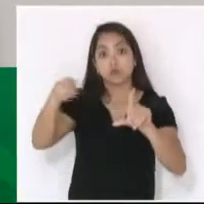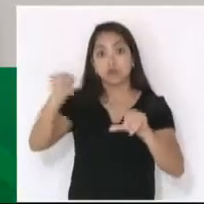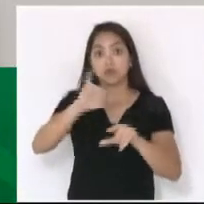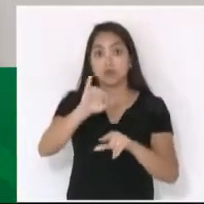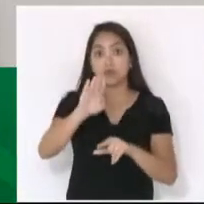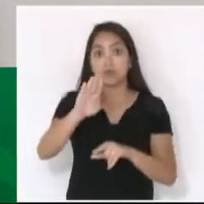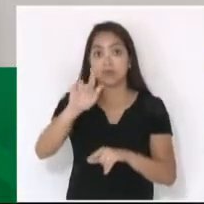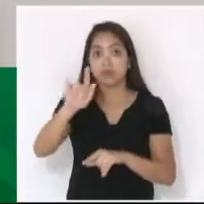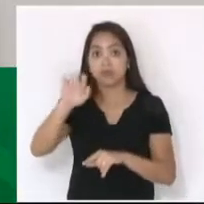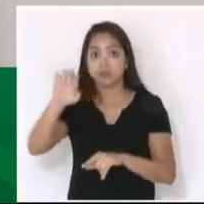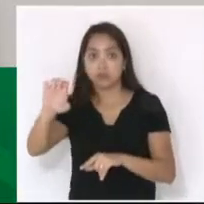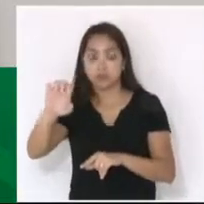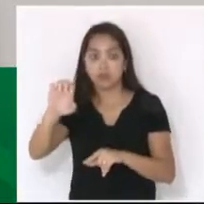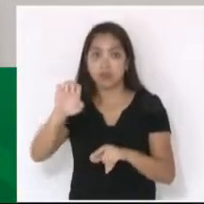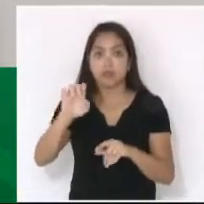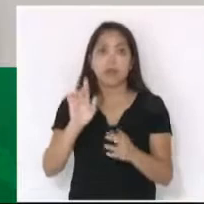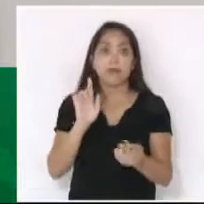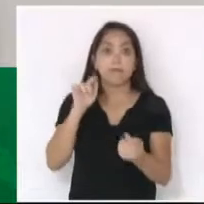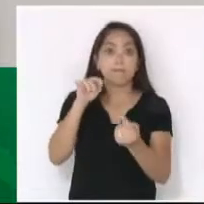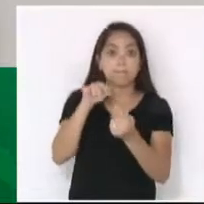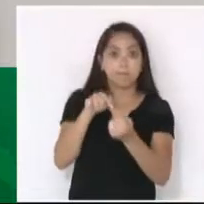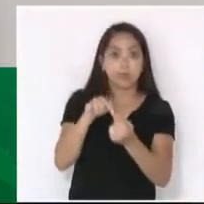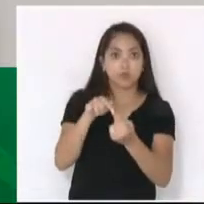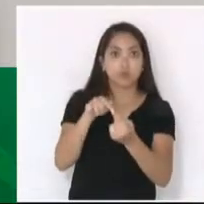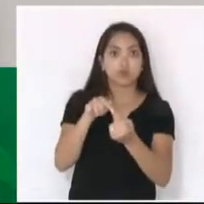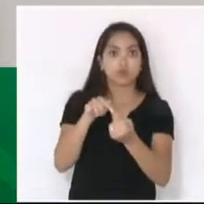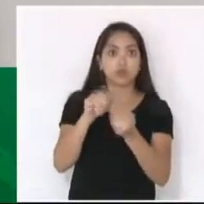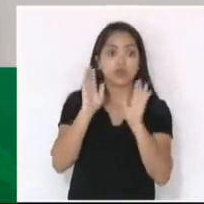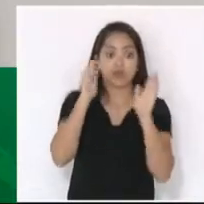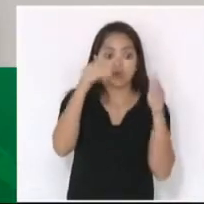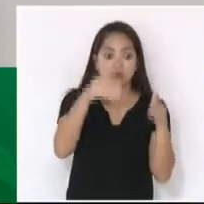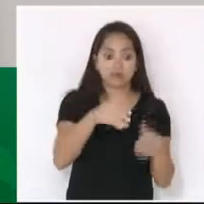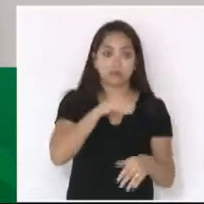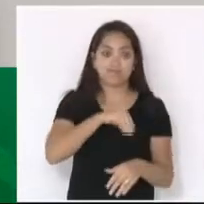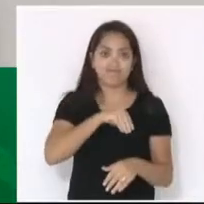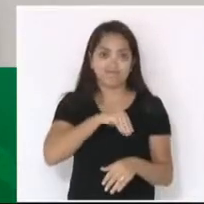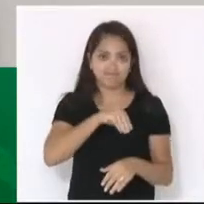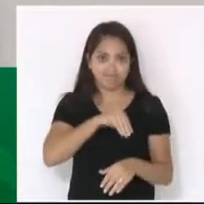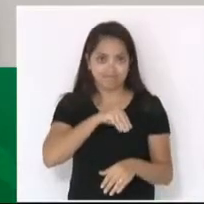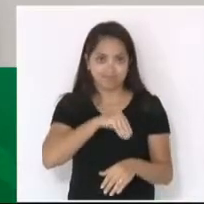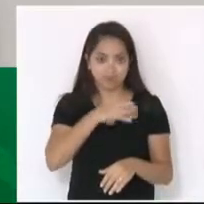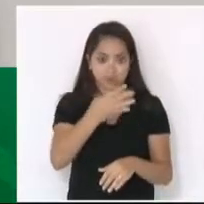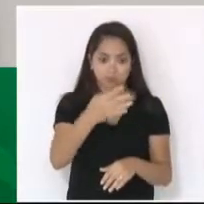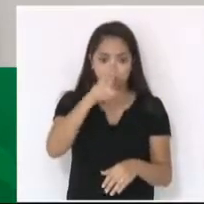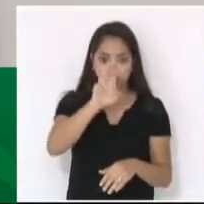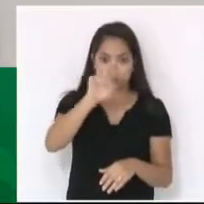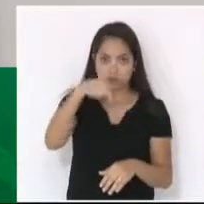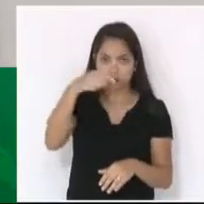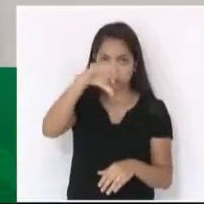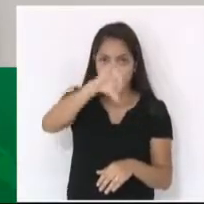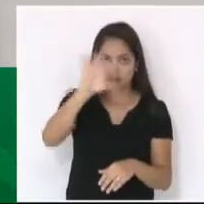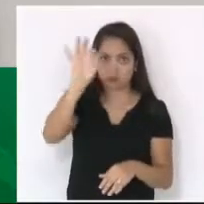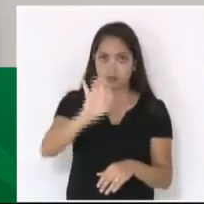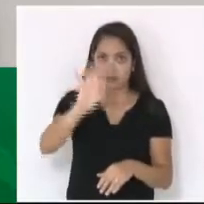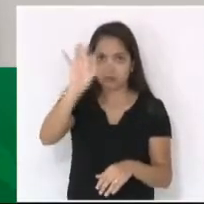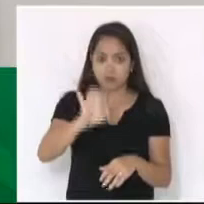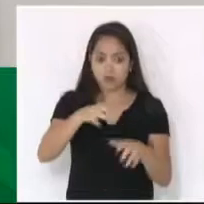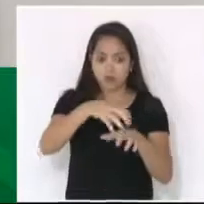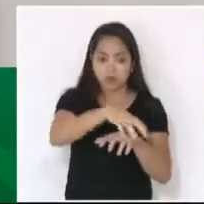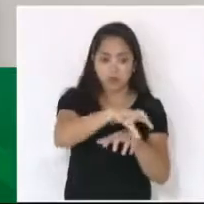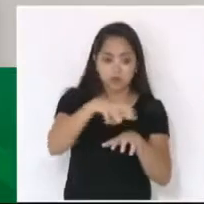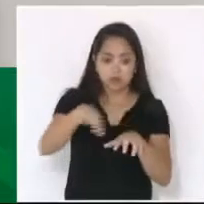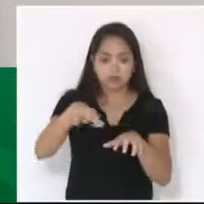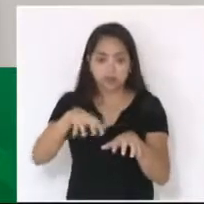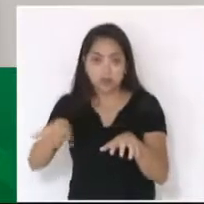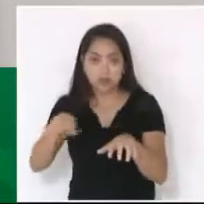ponto para uma maior concentração de renda então de 45,9 com a descentralização